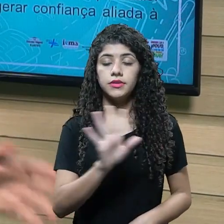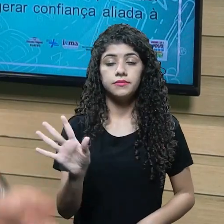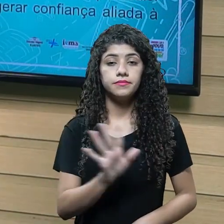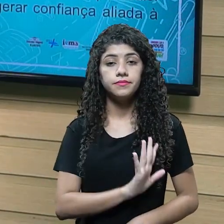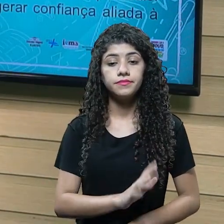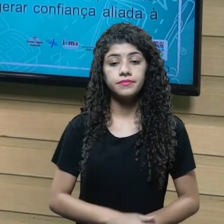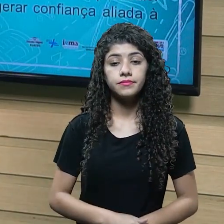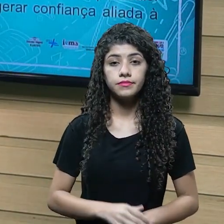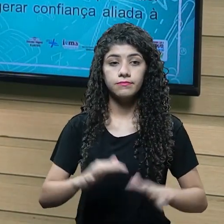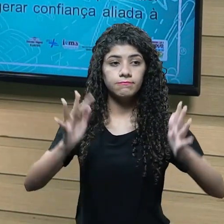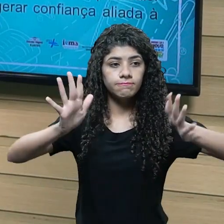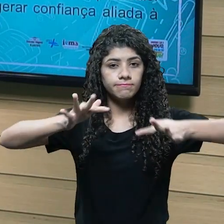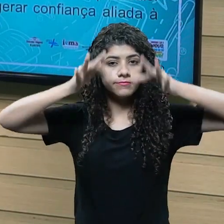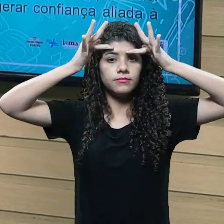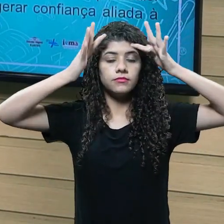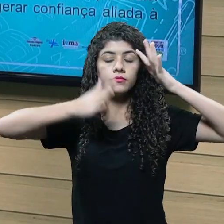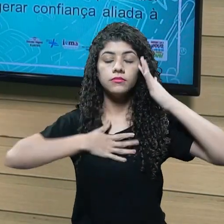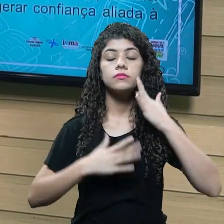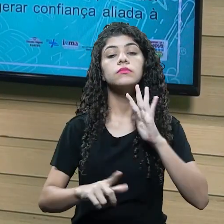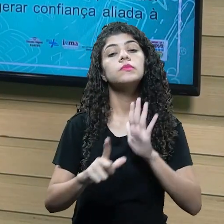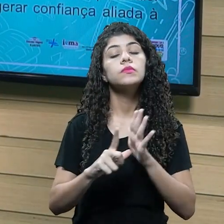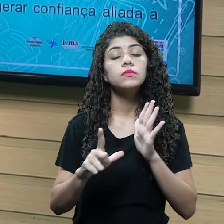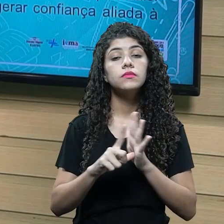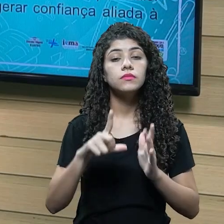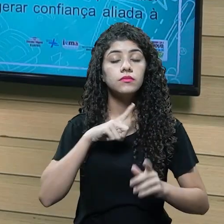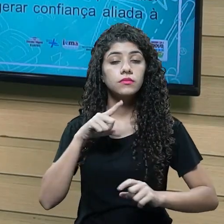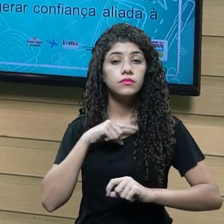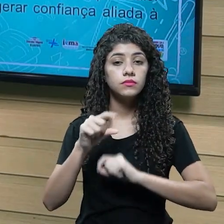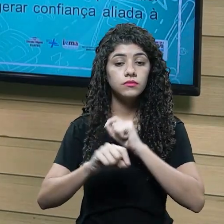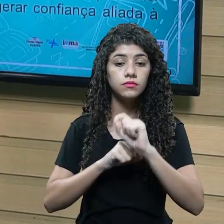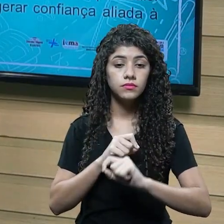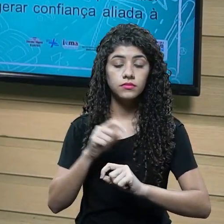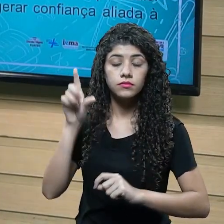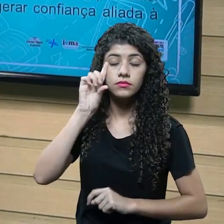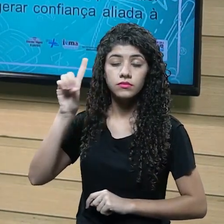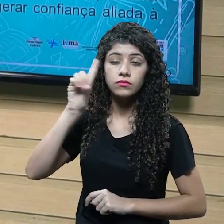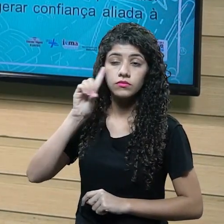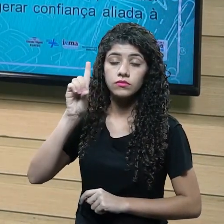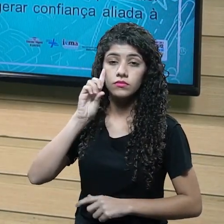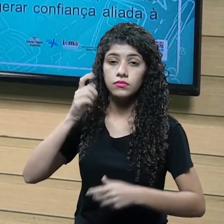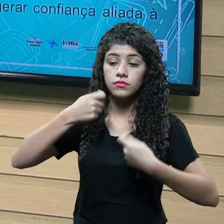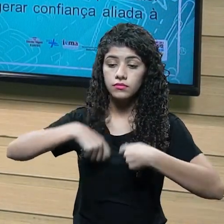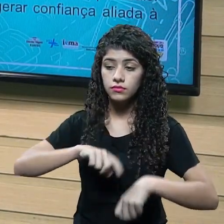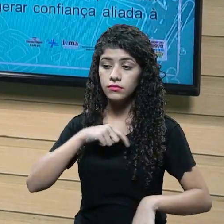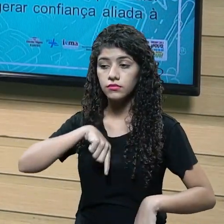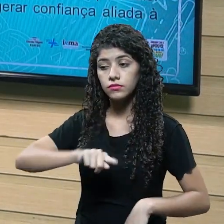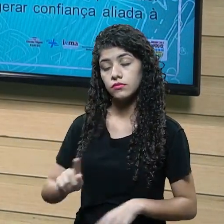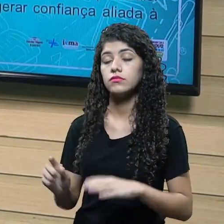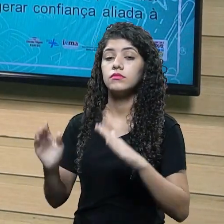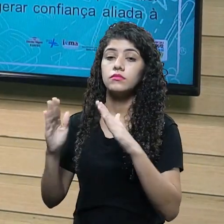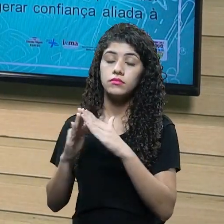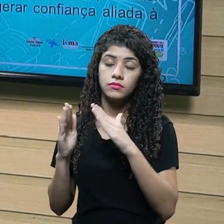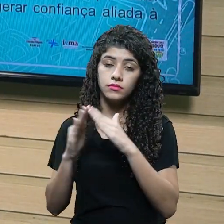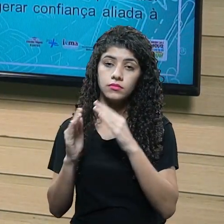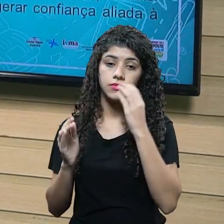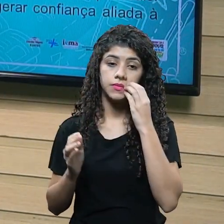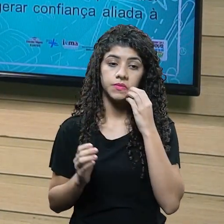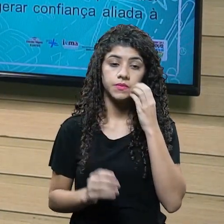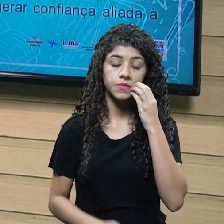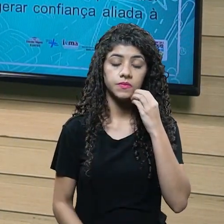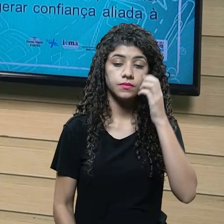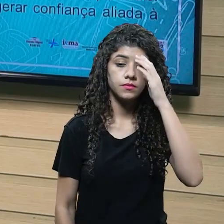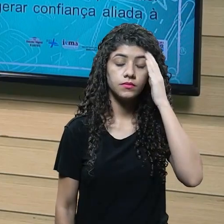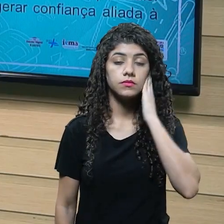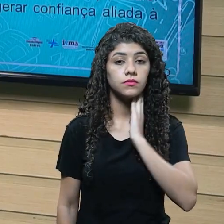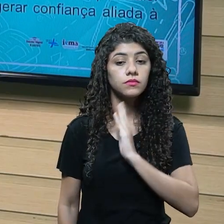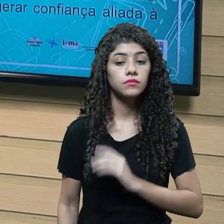nele rotina de consumo dentro do meu comércio atacadista. Ou seja, eu tentando fidelizar, como é colocado bem aqui. Cadê o ponto? Vamos lá, ó.